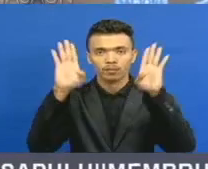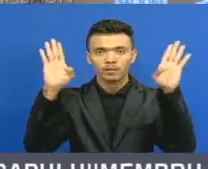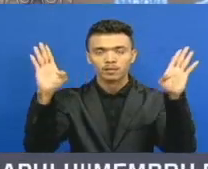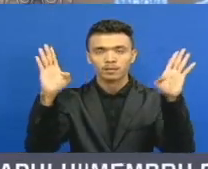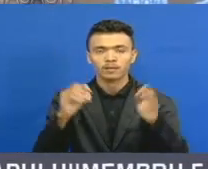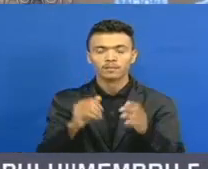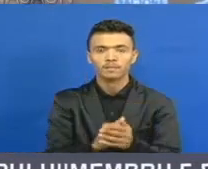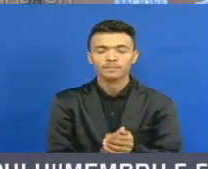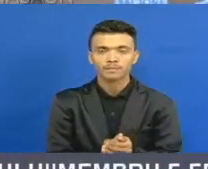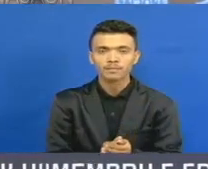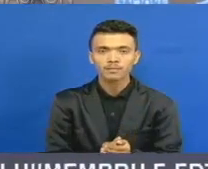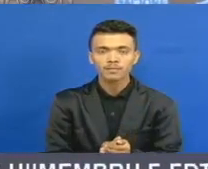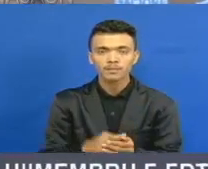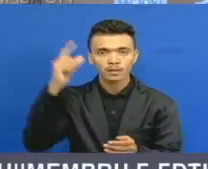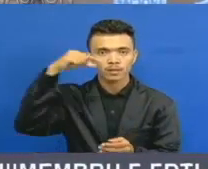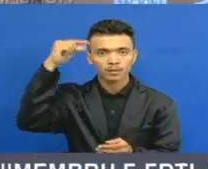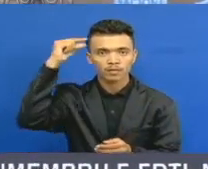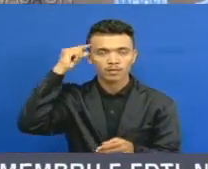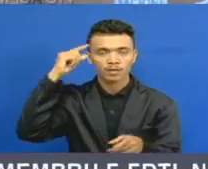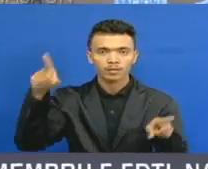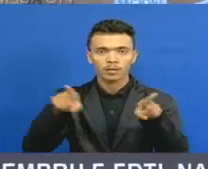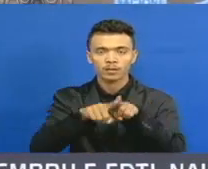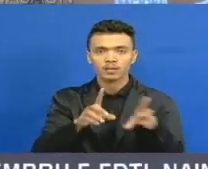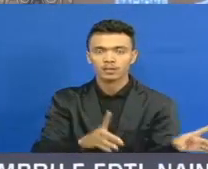e o governo